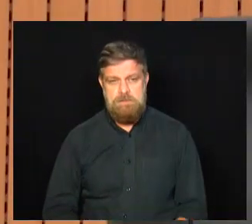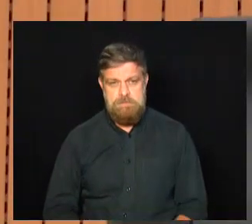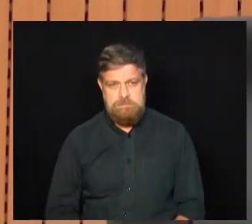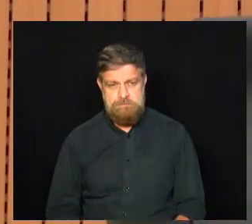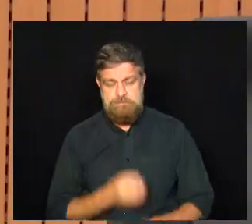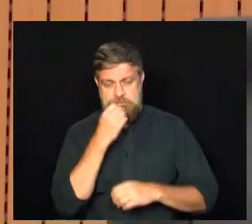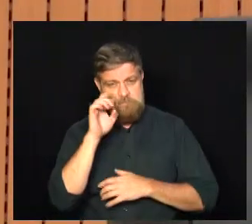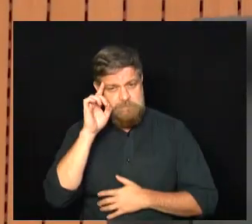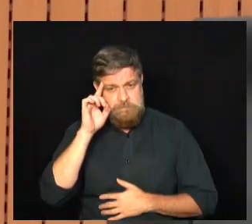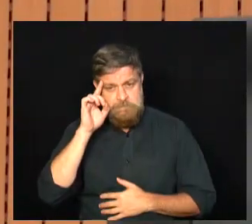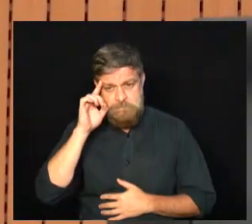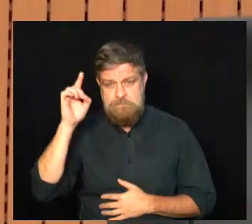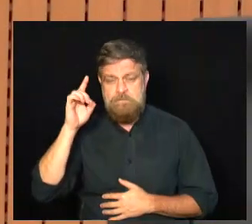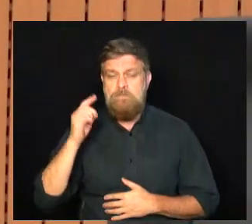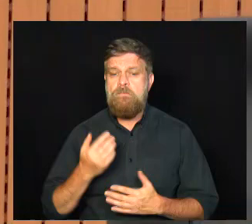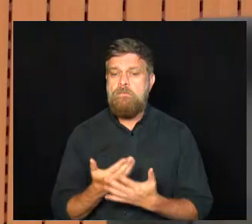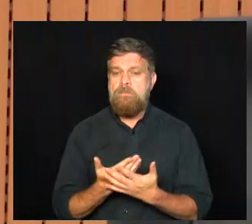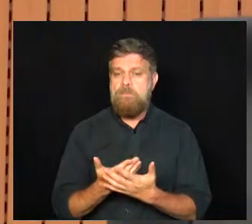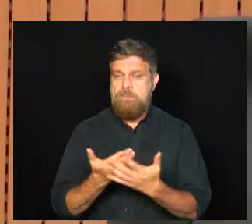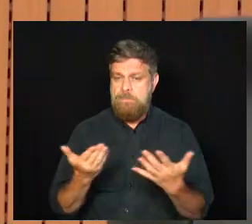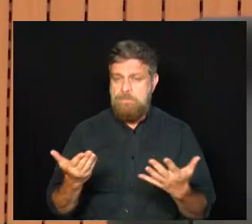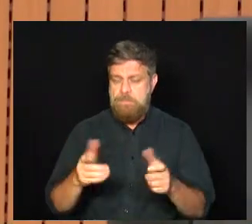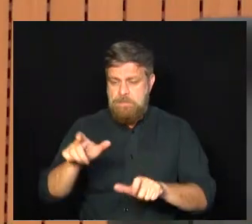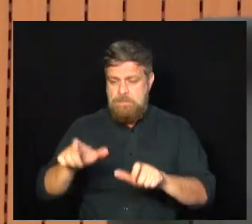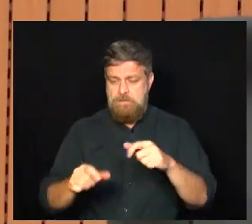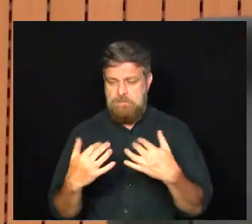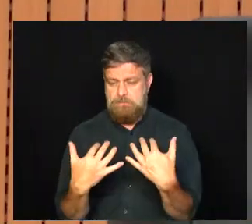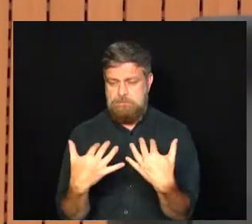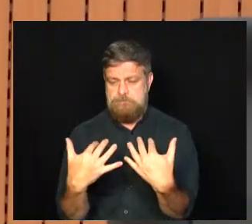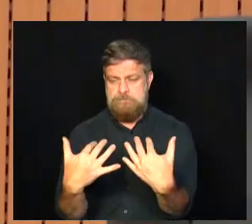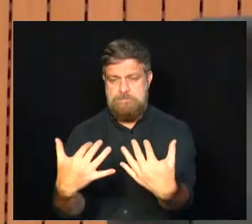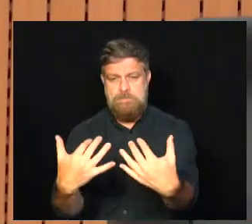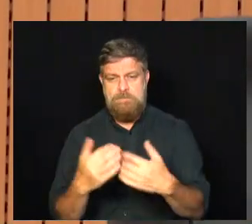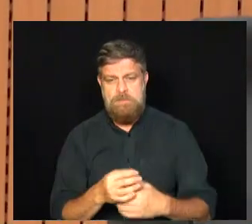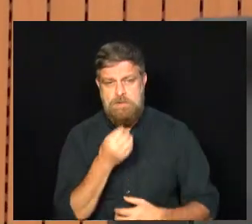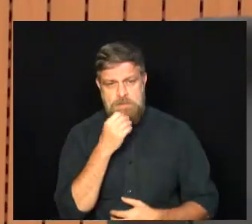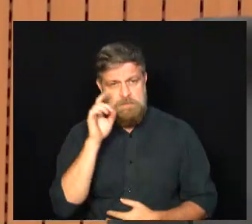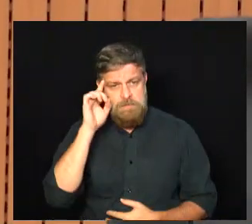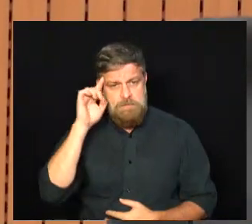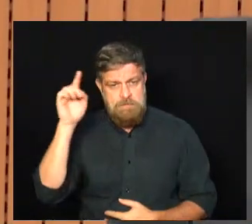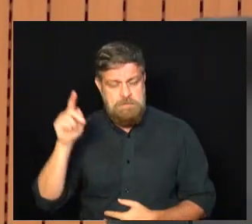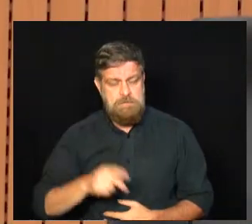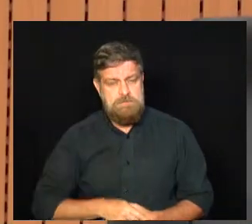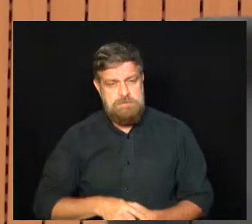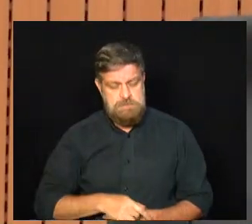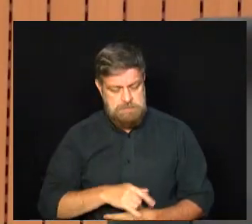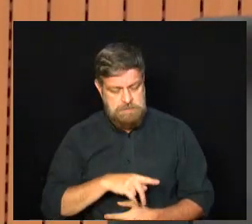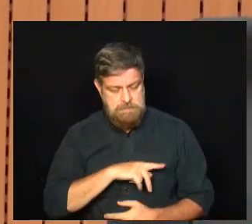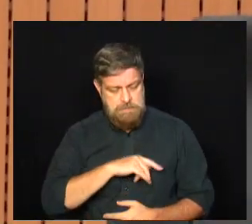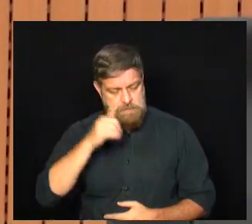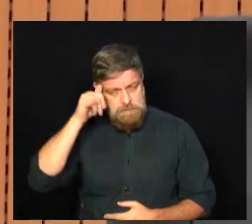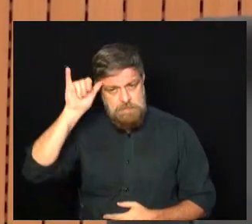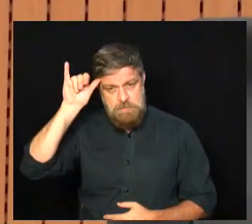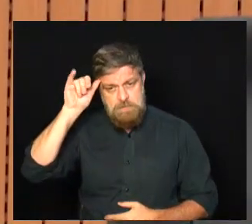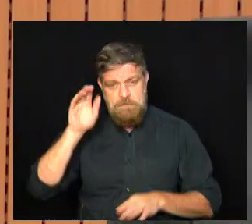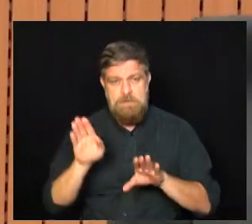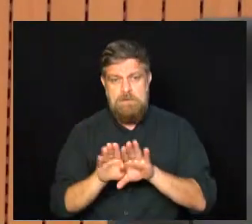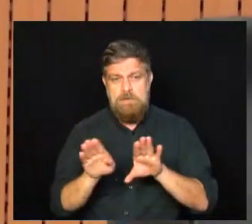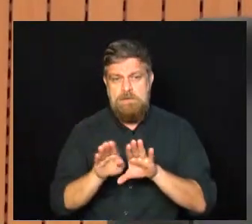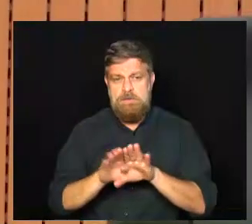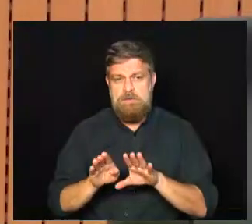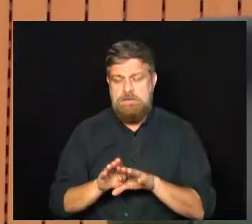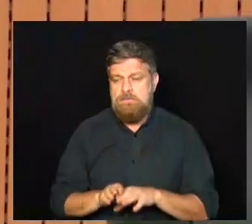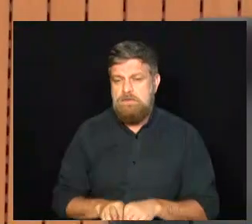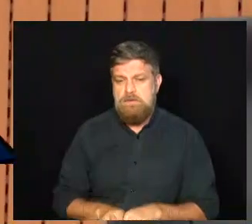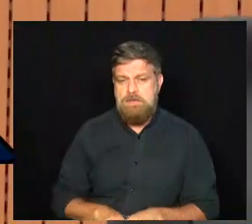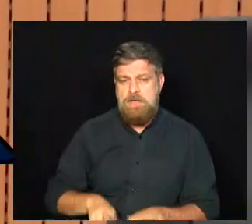Bom dia, público que nos assiste. Bom dia, vereador Paulo Búfalo. Bom dia, doutora Regina